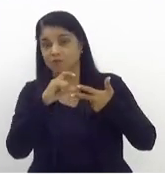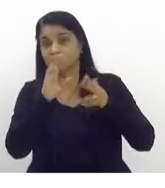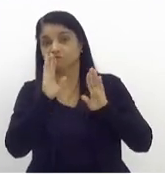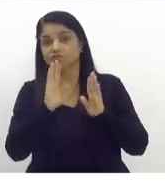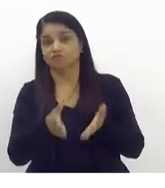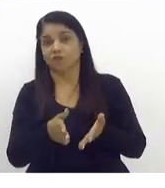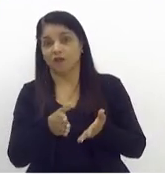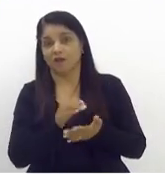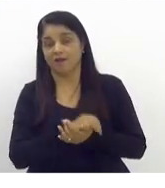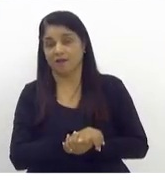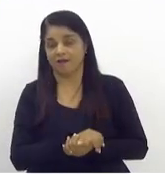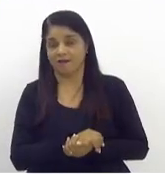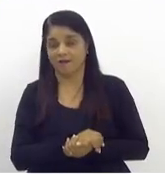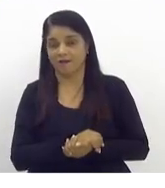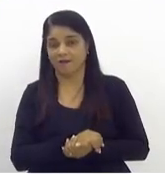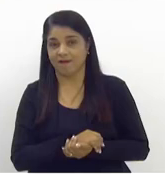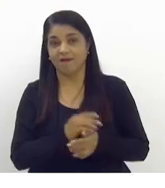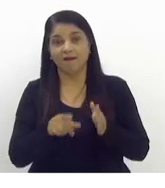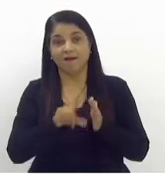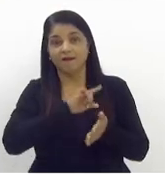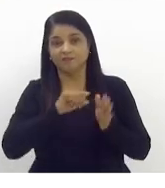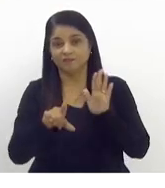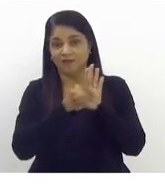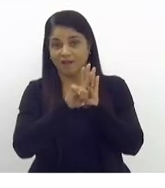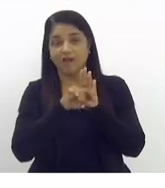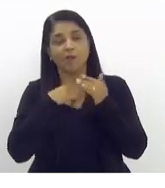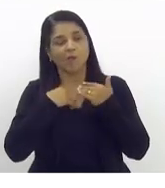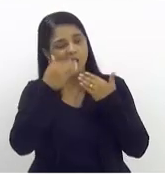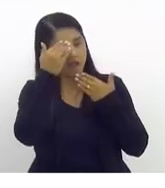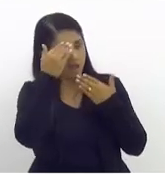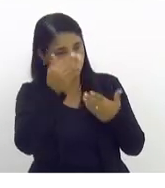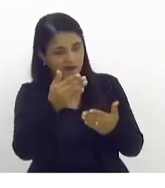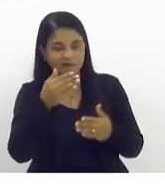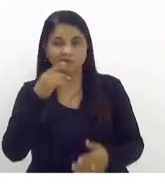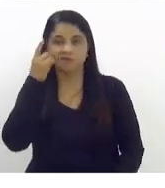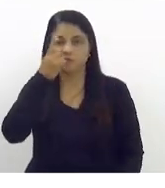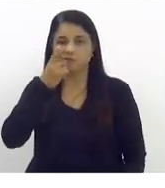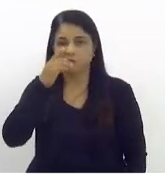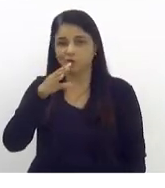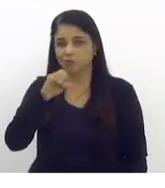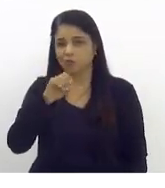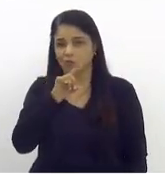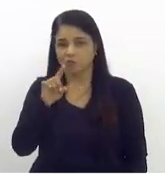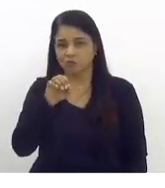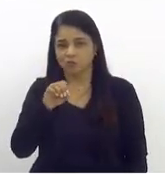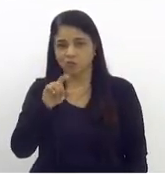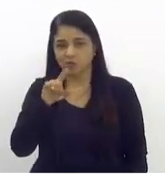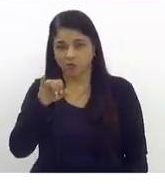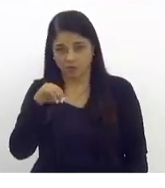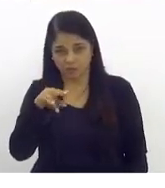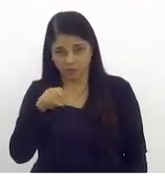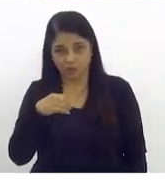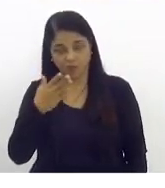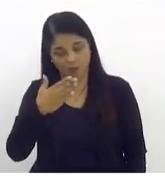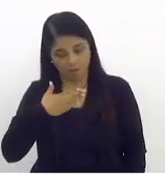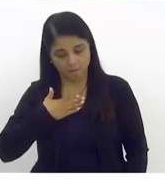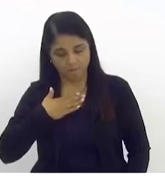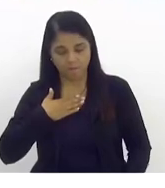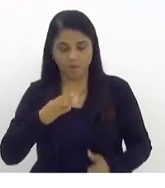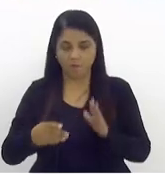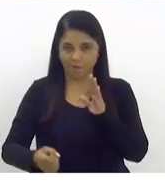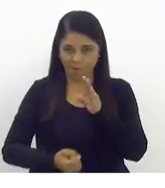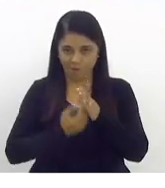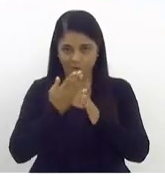isso antes da lei. Então, pronto, e agradeço o deputado Cosolino por deferência a mim, ou a